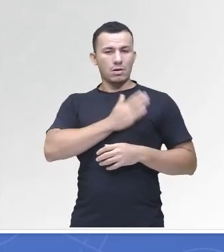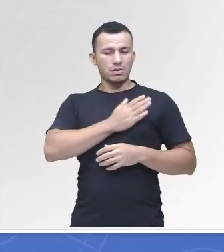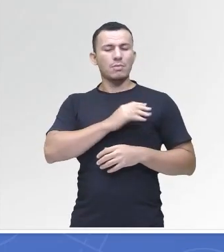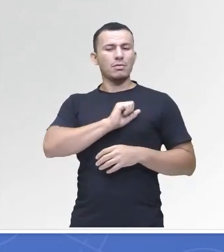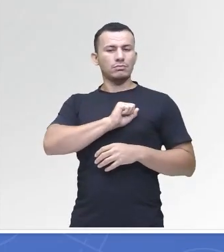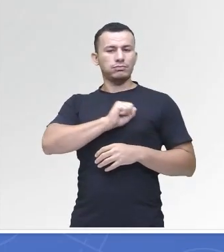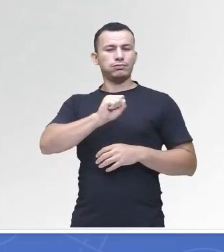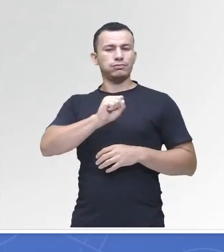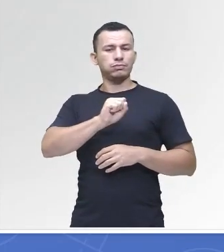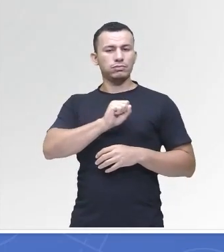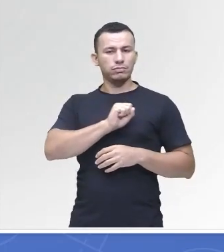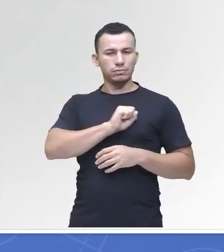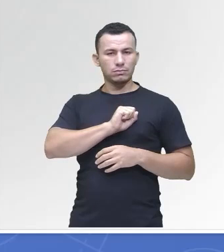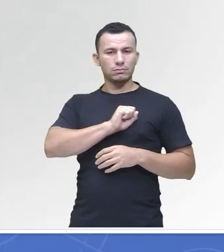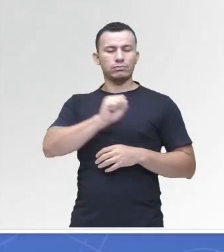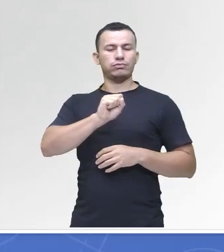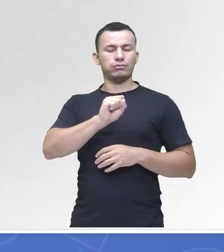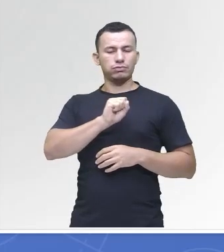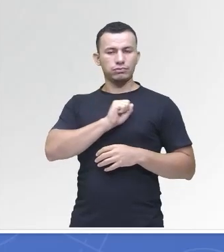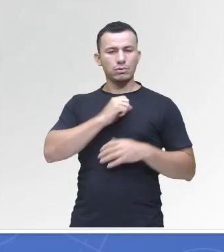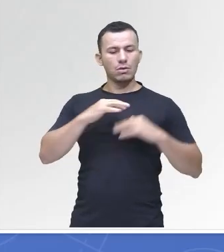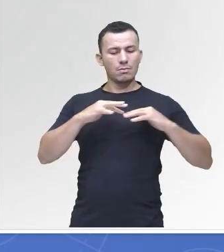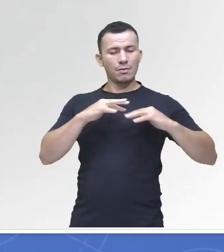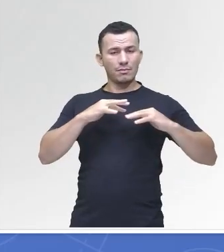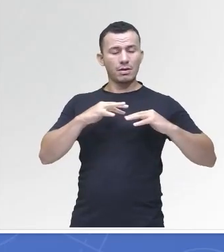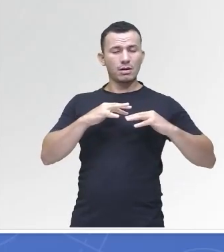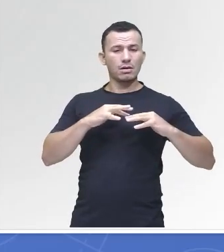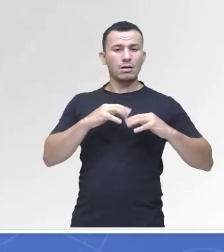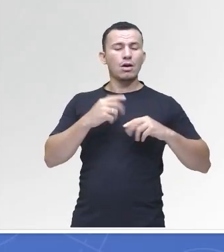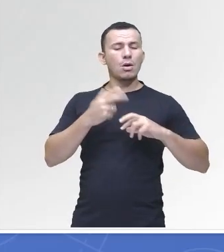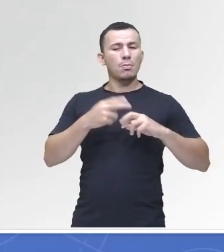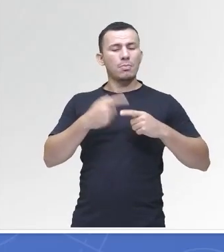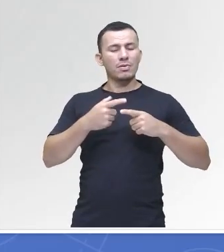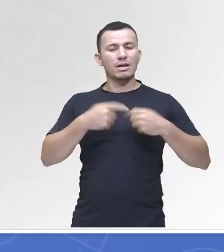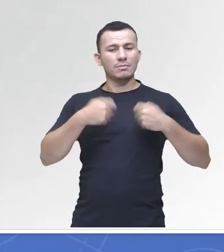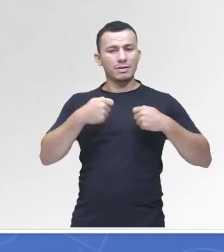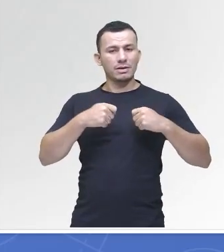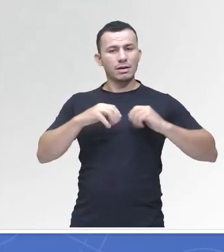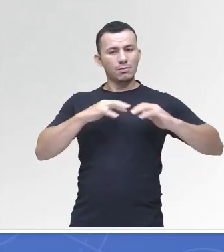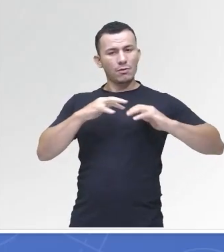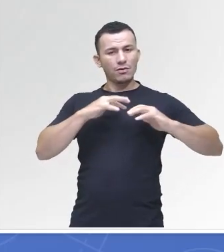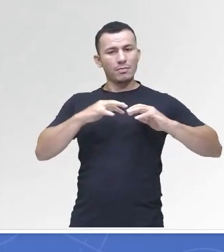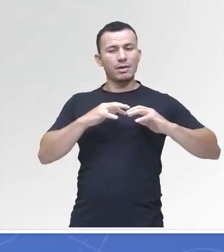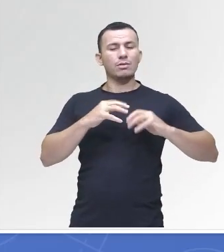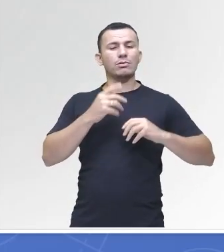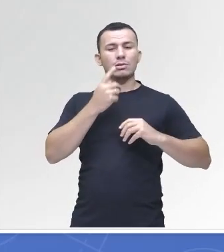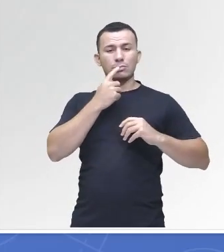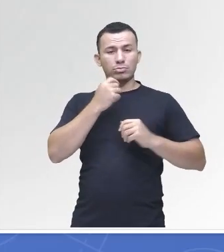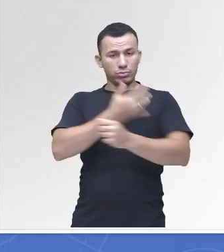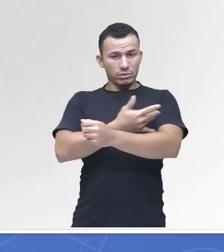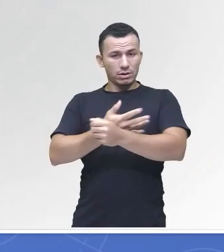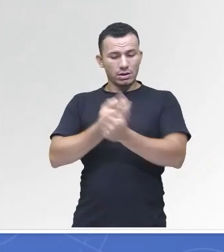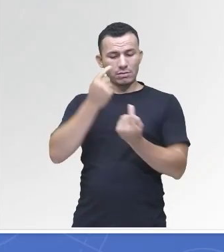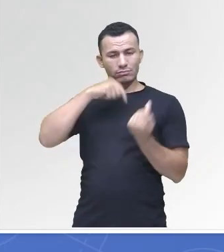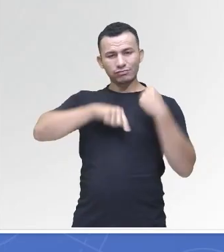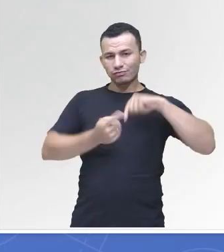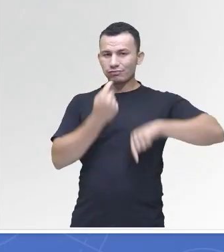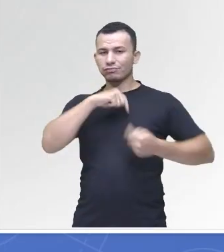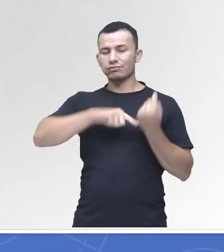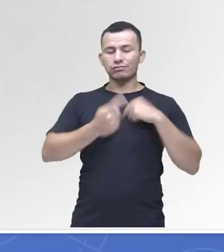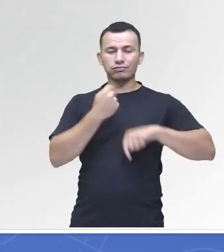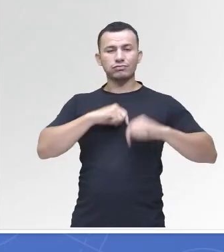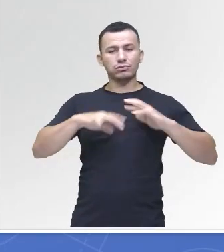de contração e relaxamento. Porque o que ele precisa fazer? Bombear o sangue, né? O nosso sangue tem que estar realizando